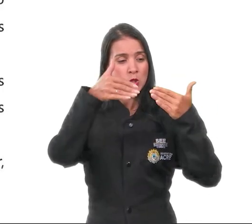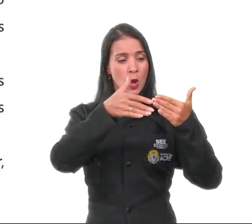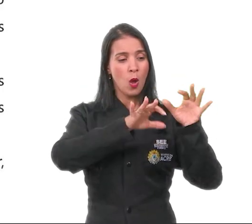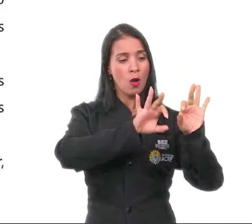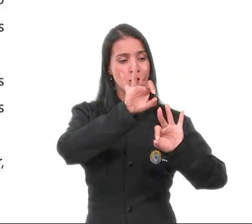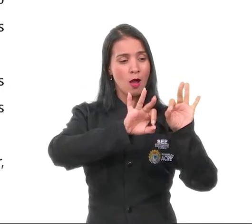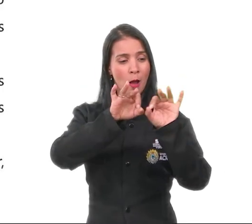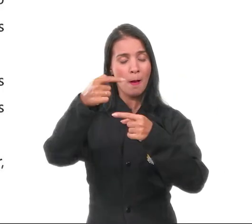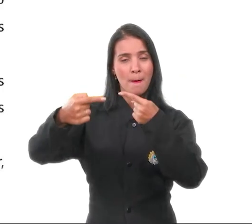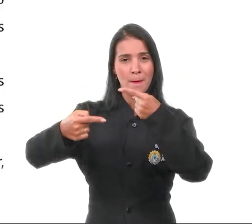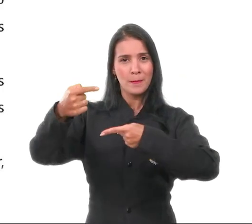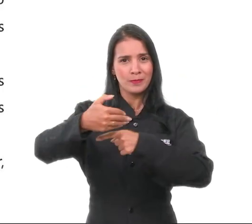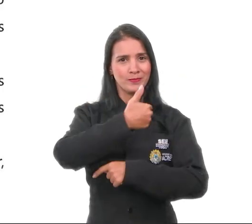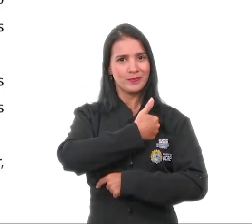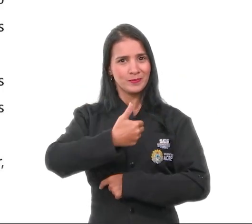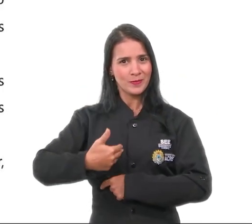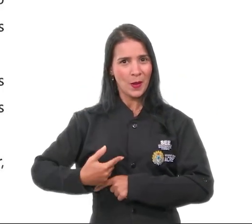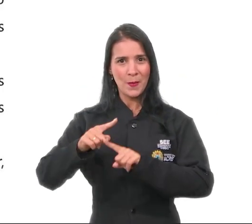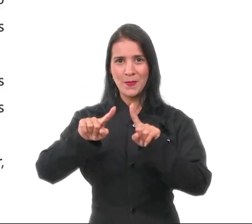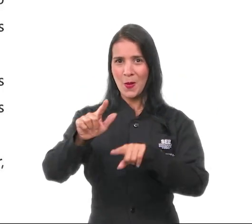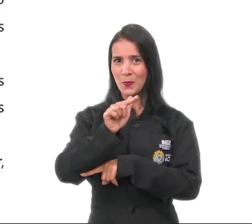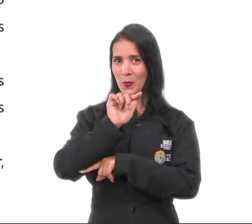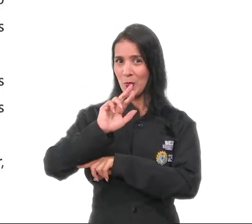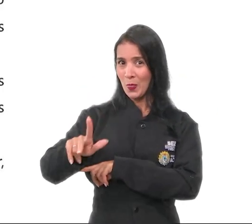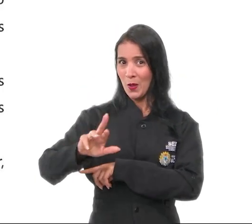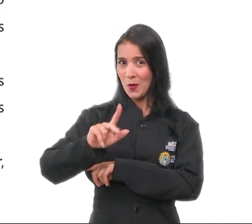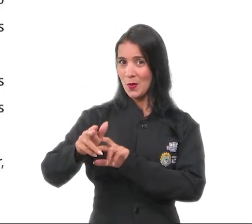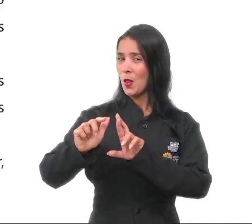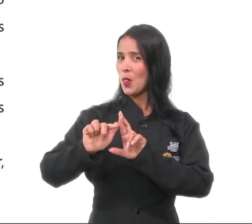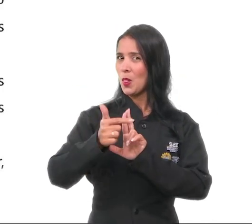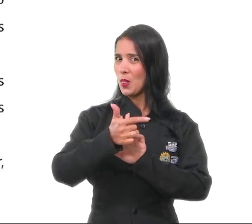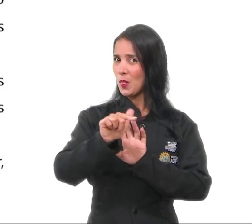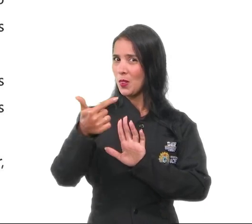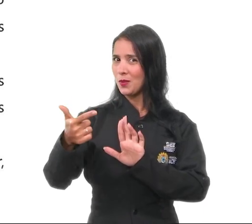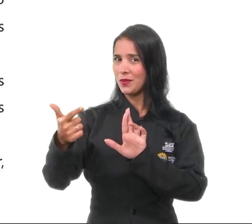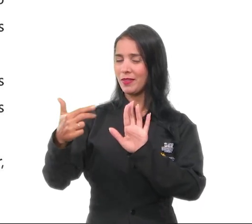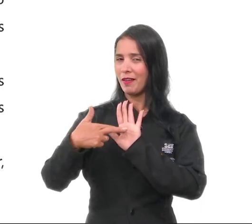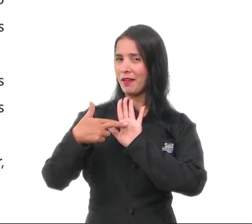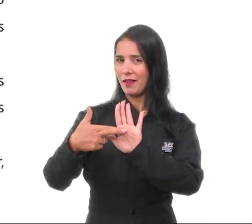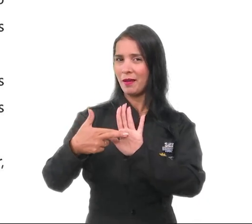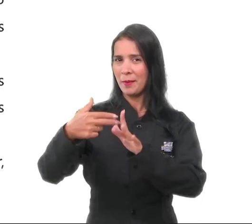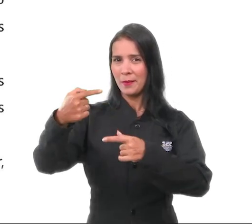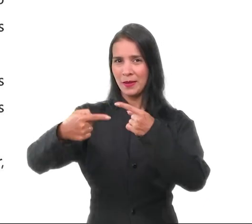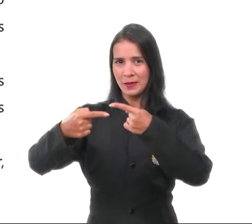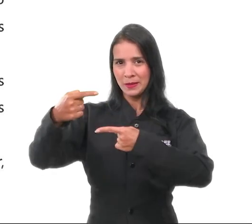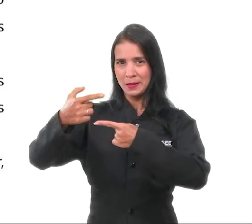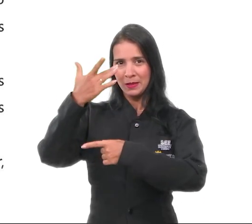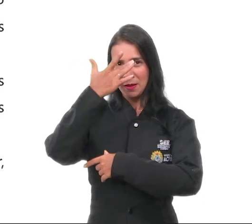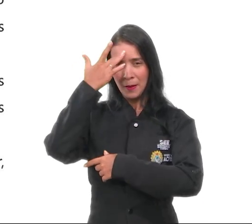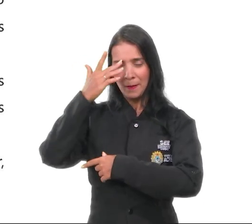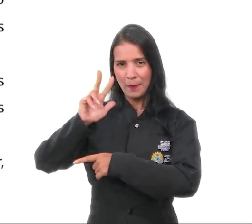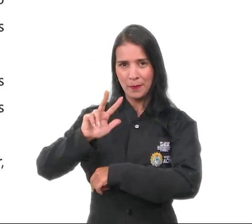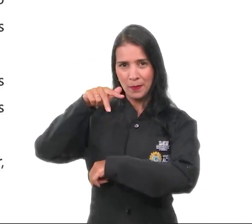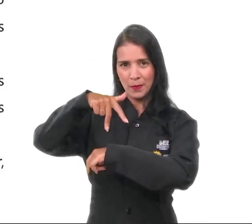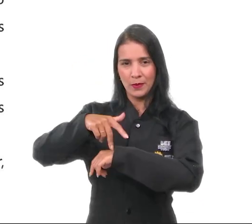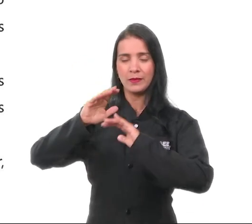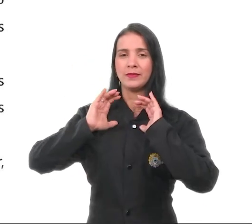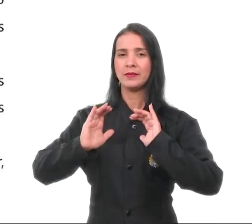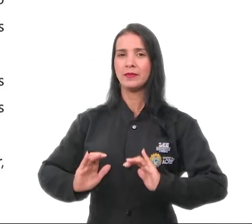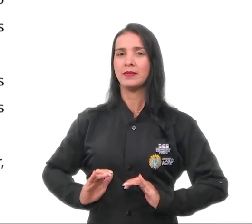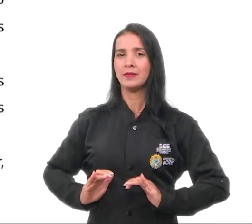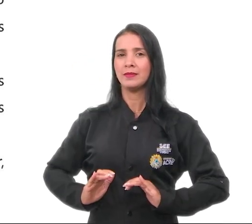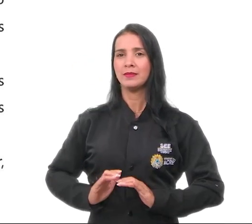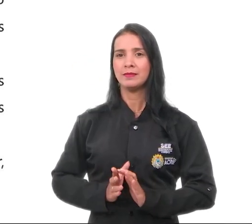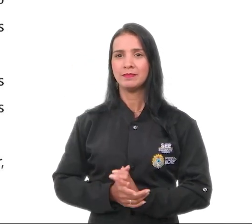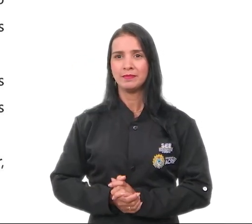políticas públicas sem ligação com a representação cidadã. Letra B. A